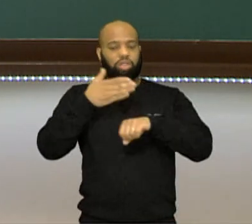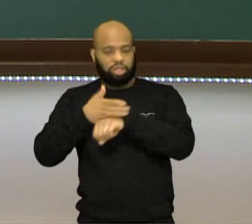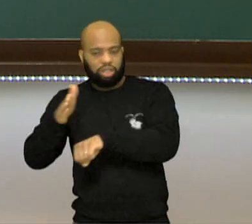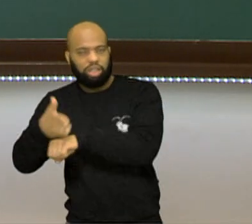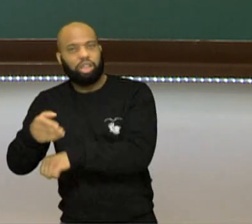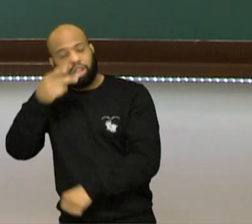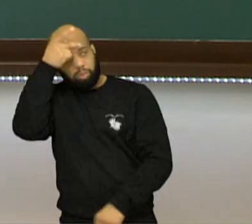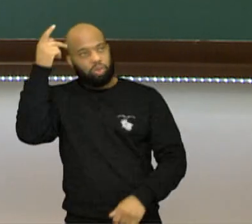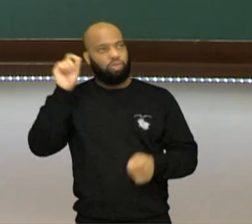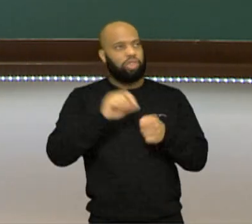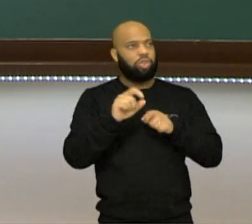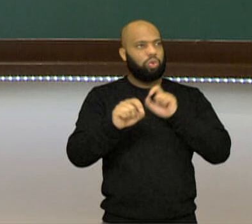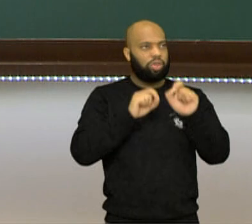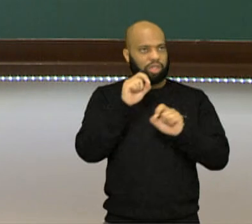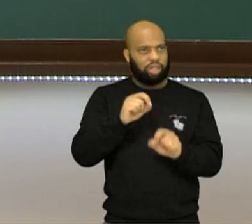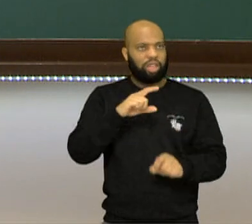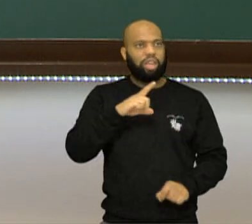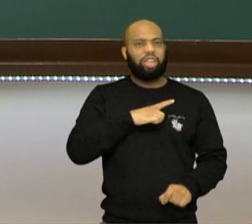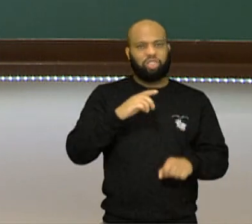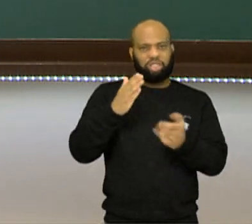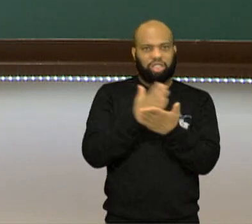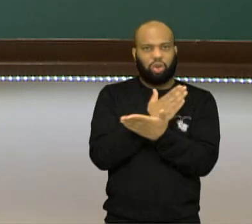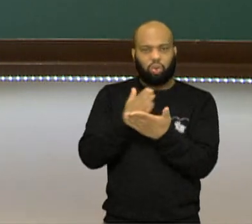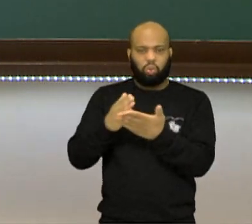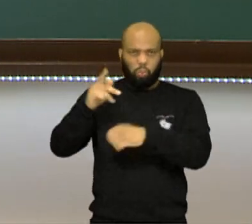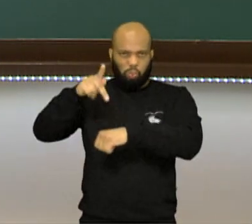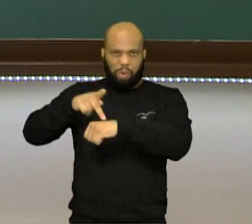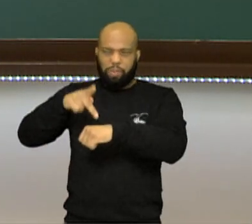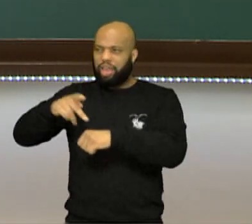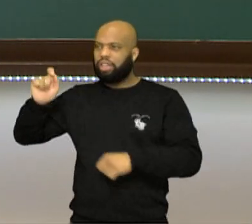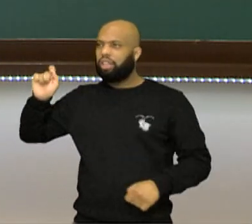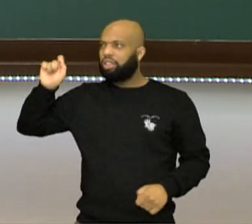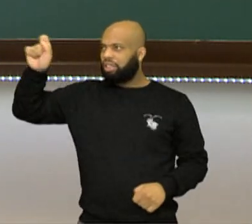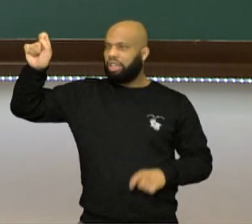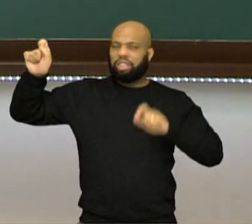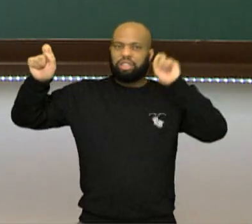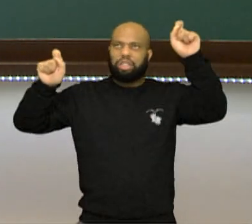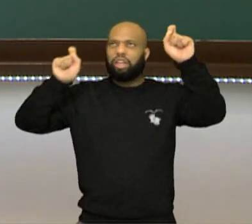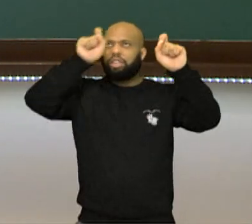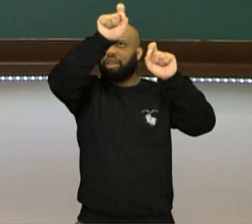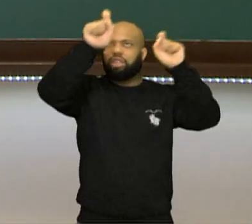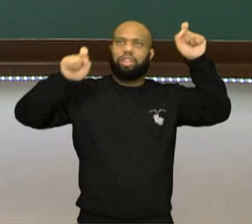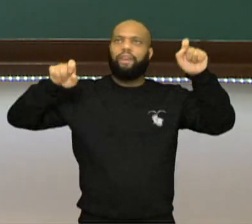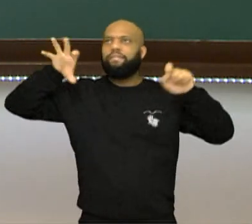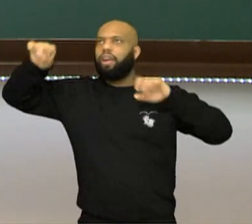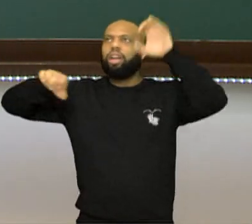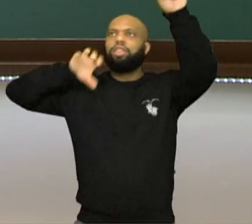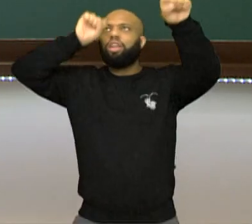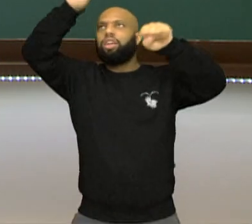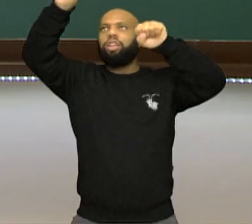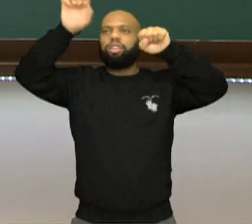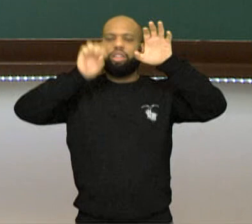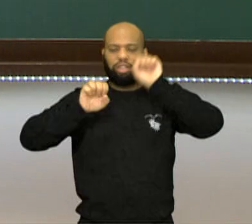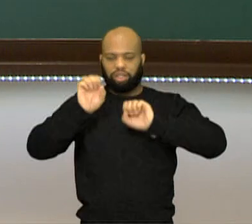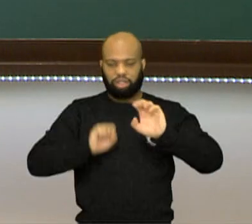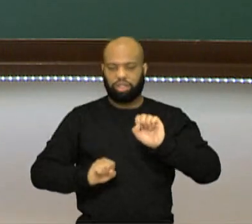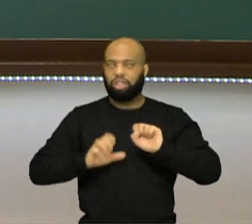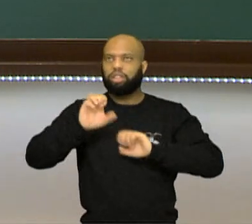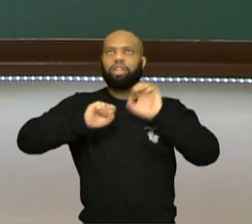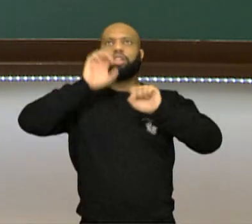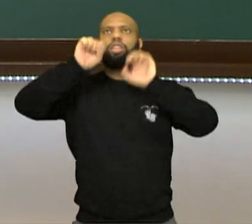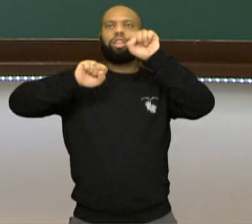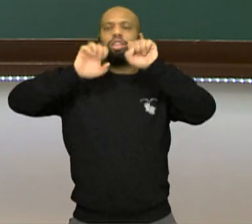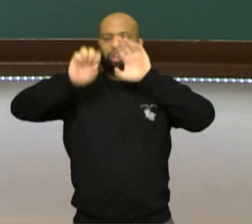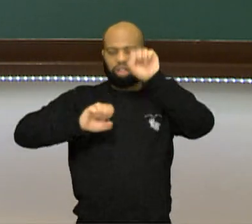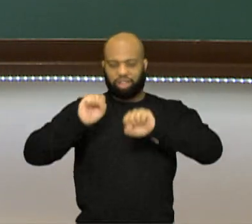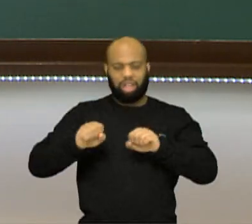pessoas prendiam pedaços de rocha nas paredes, né, das casas e treinavam subir se segurando nessas